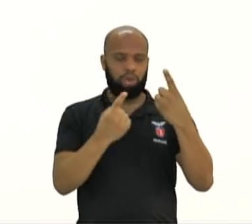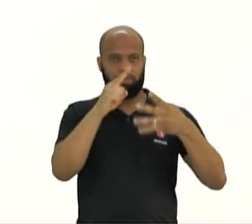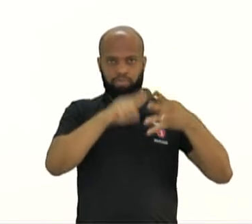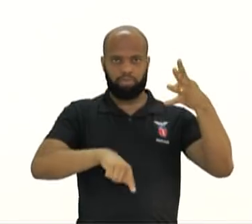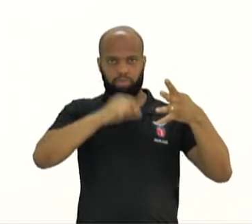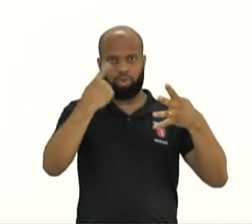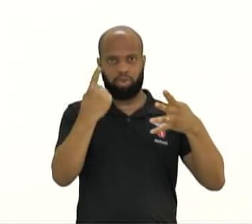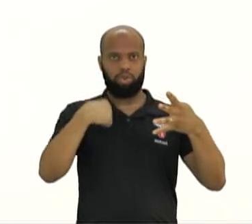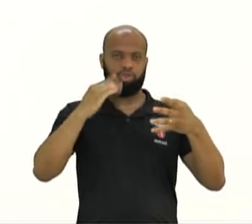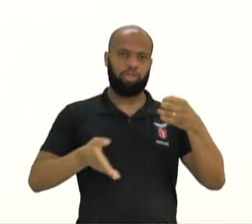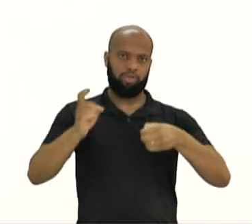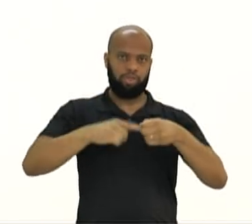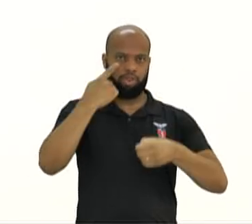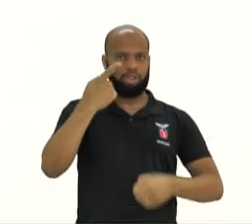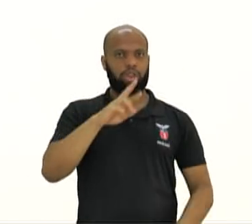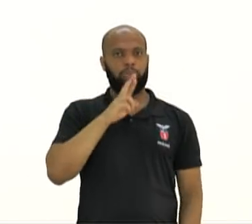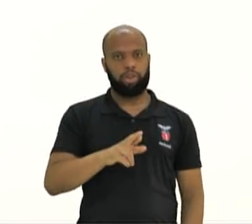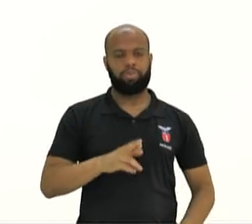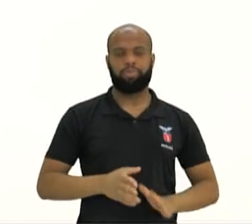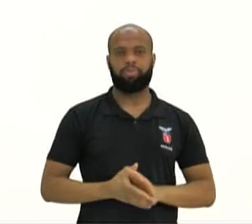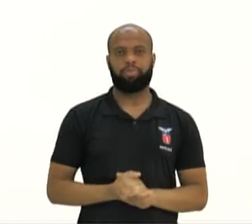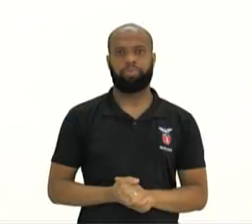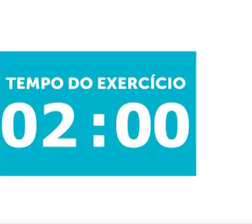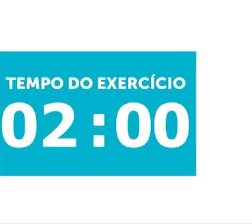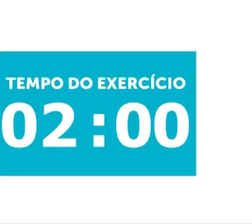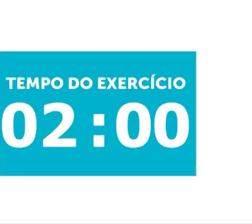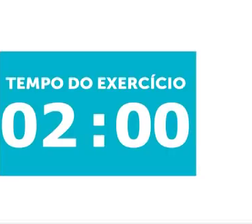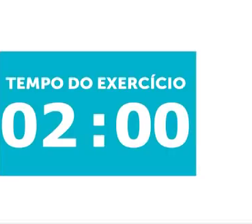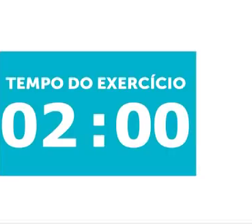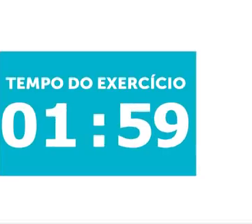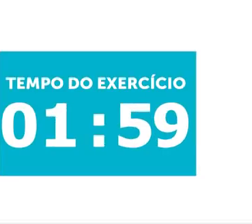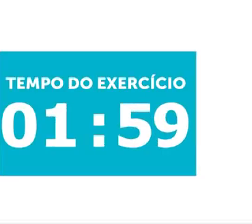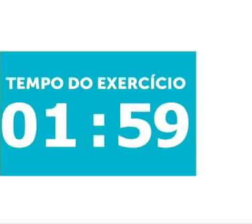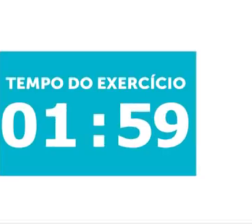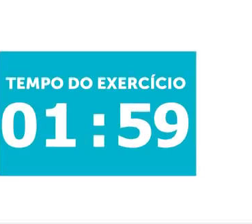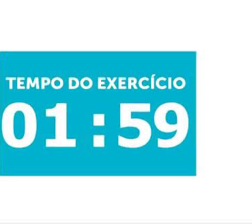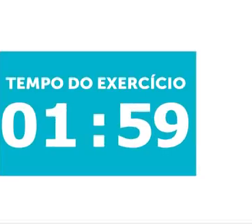mineral. Vai lá, capricha lá que a gente já volta.